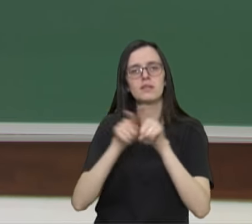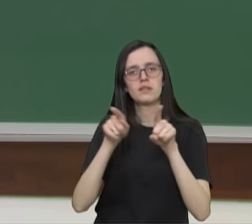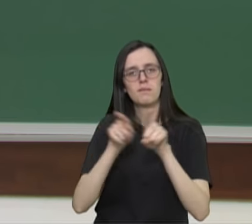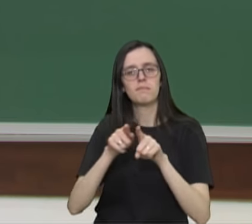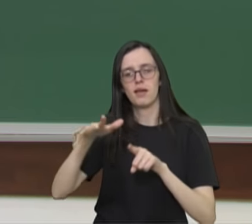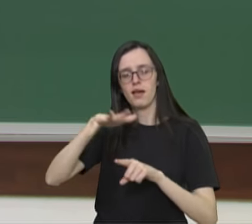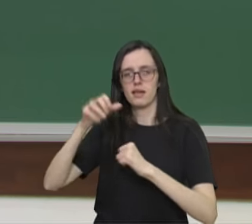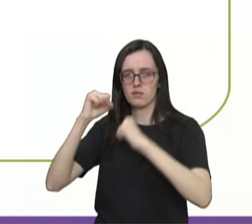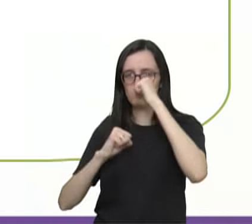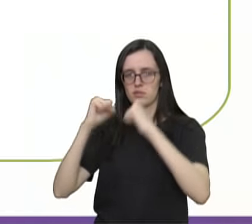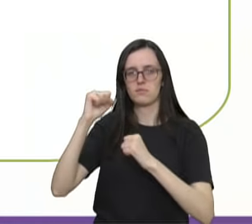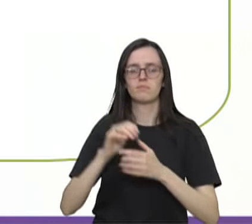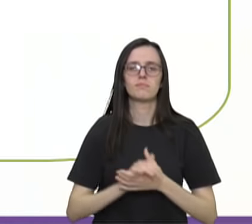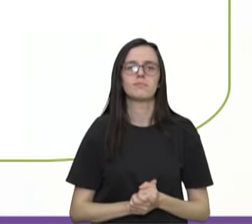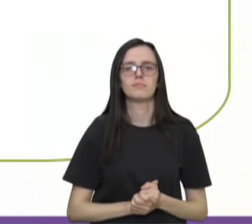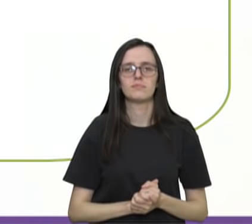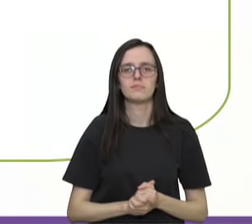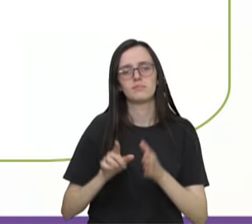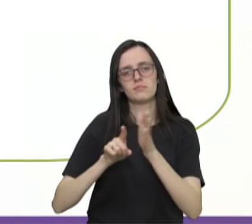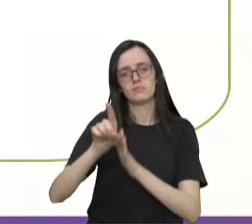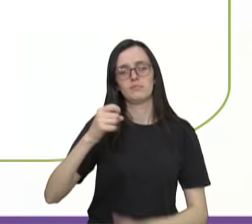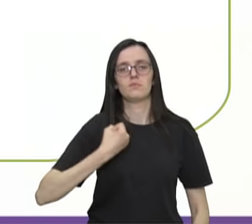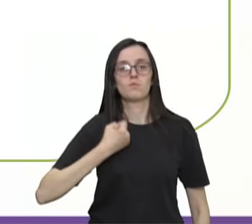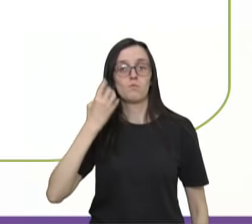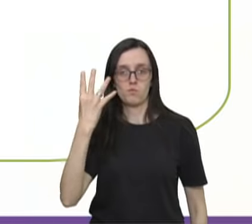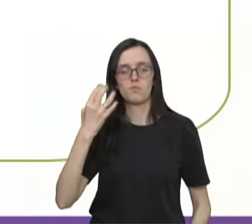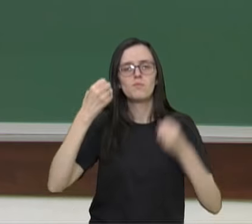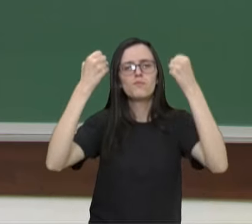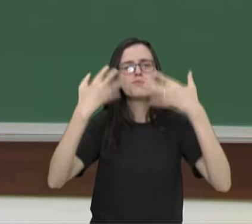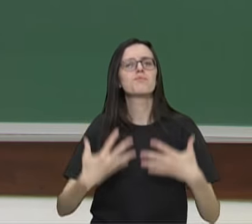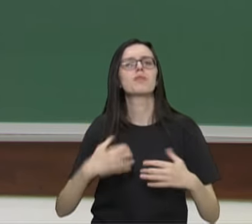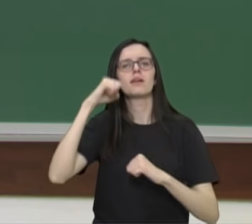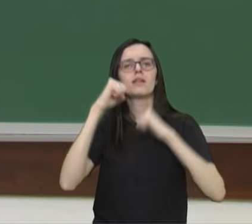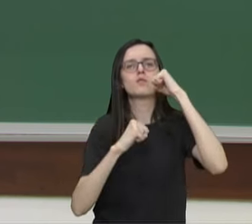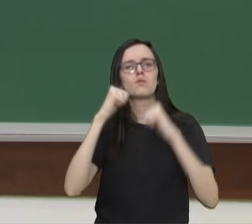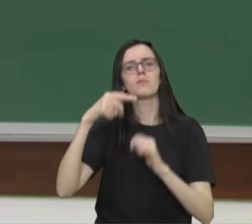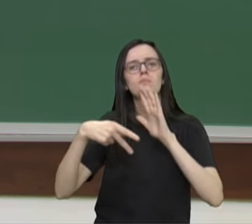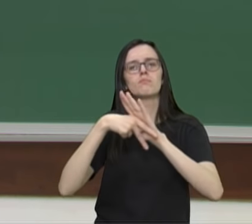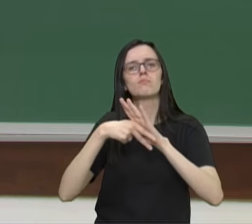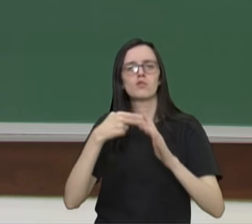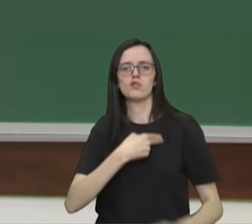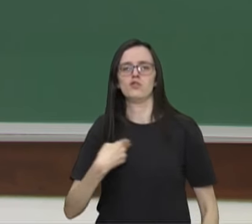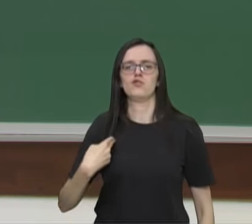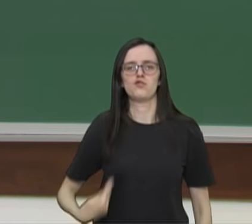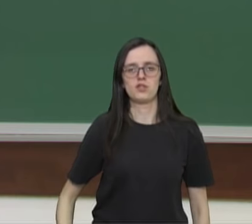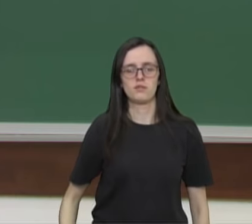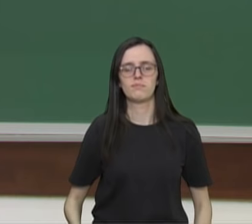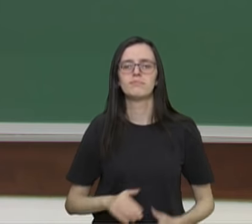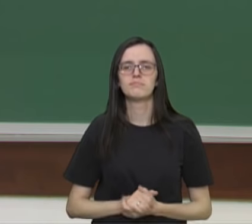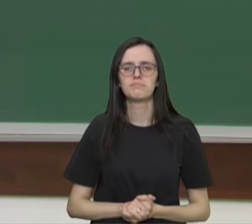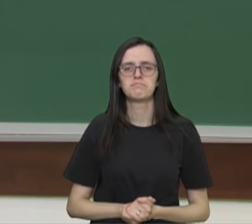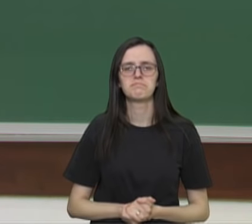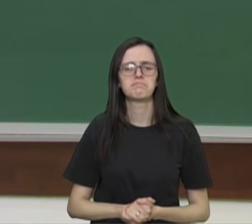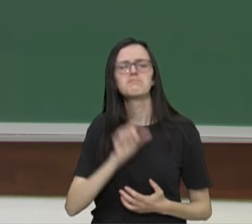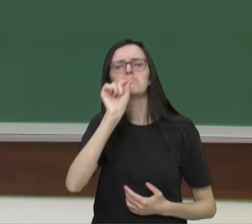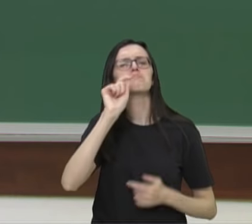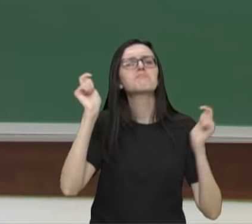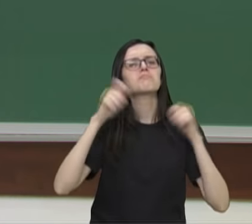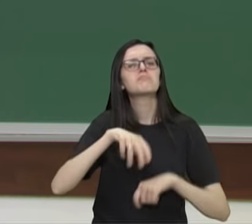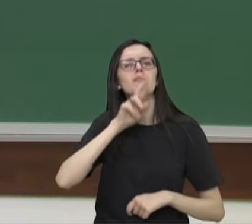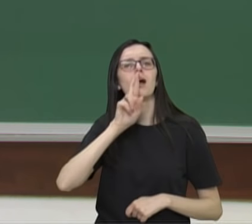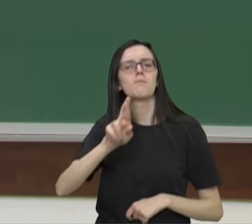exercício quatro caracterize a indústria da china o que que nós podemos aqui responder com relação